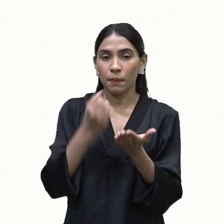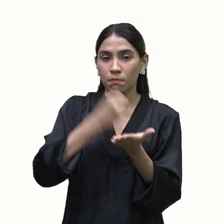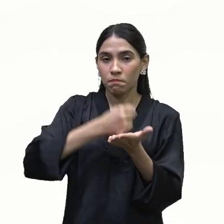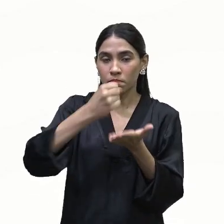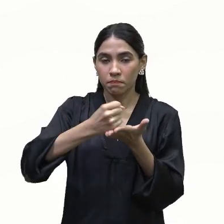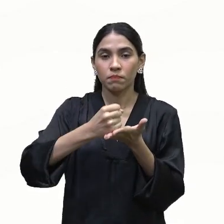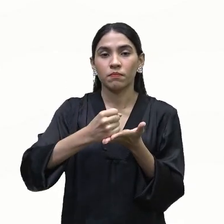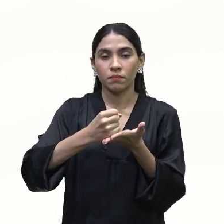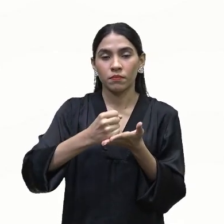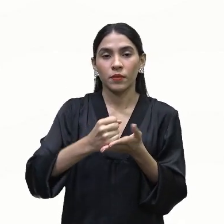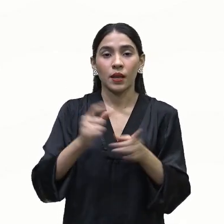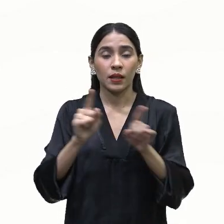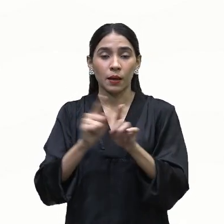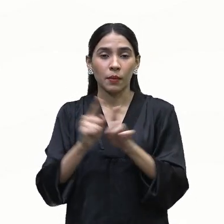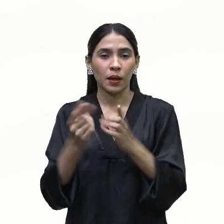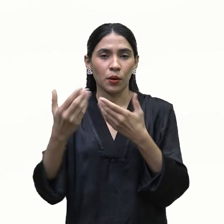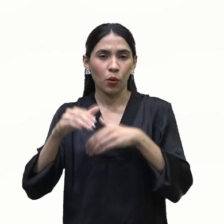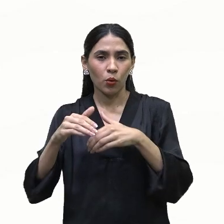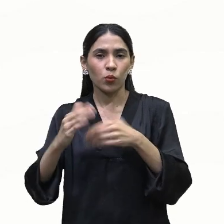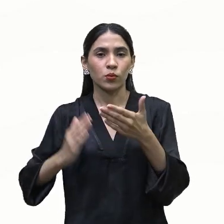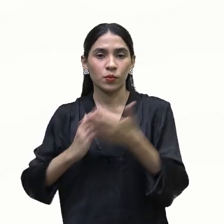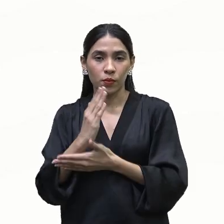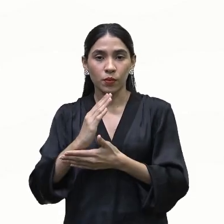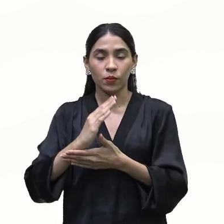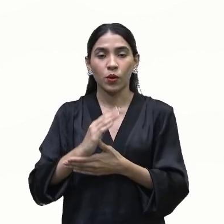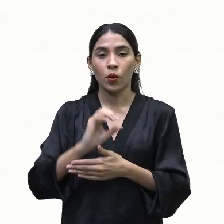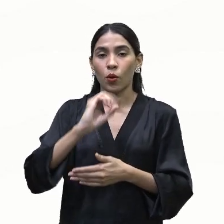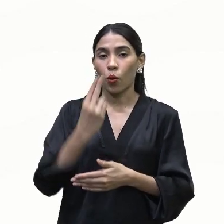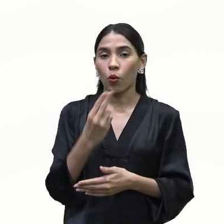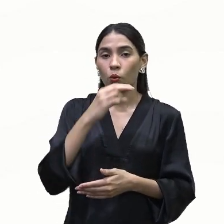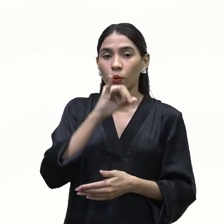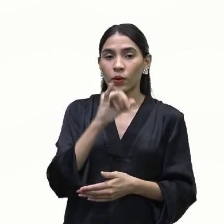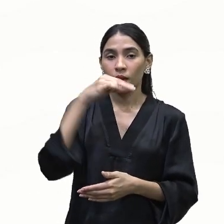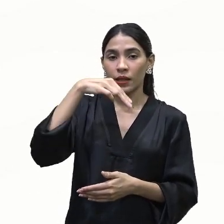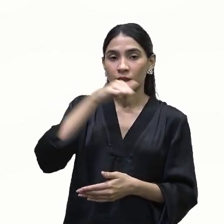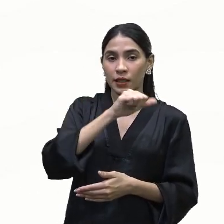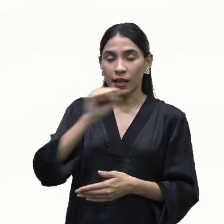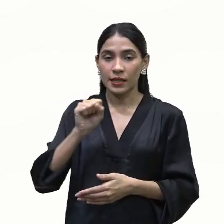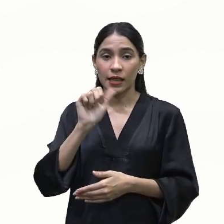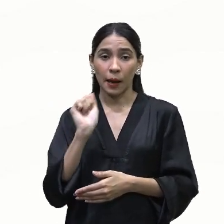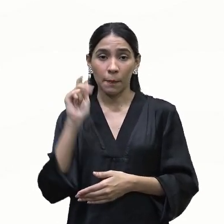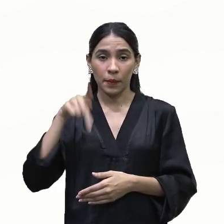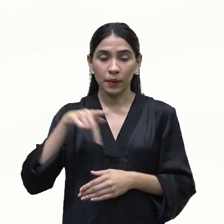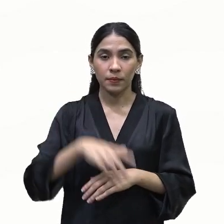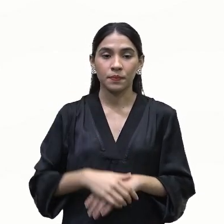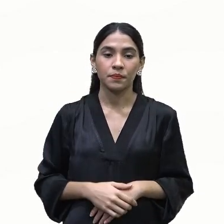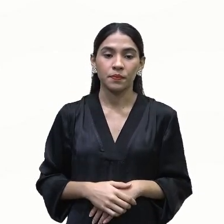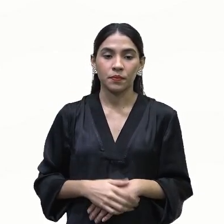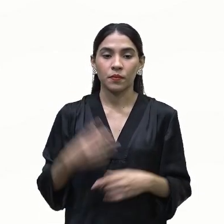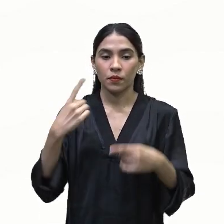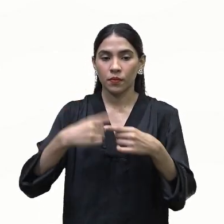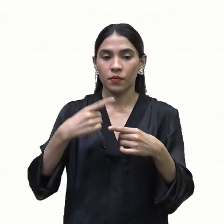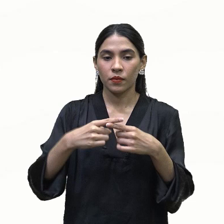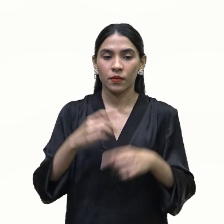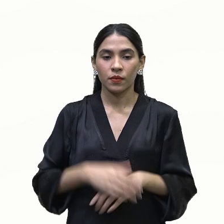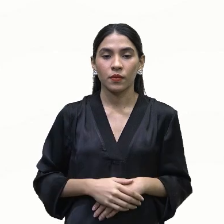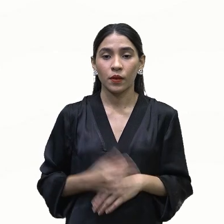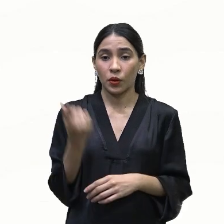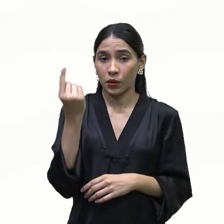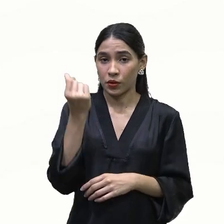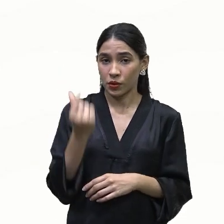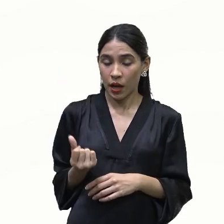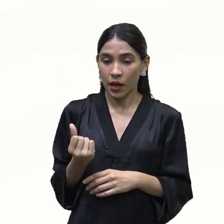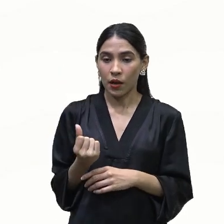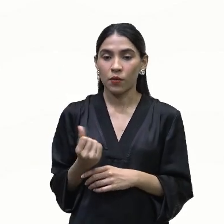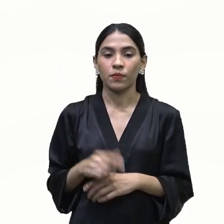funcionário público, aposentado ou pensionista do INSS. Isso porque esse dinheiro,